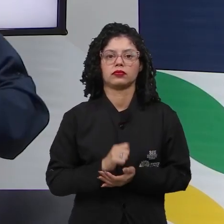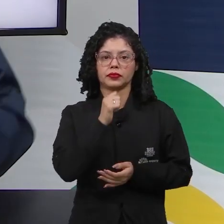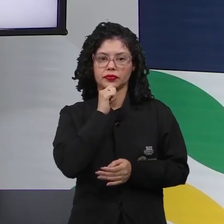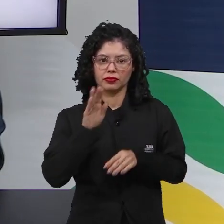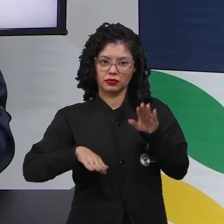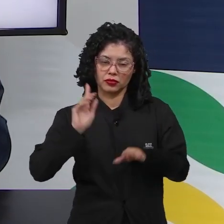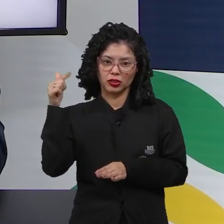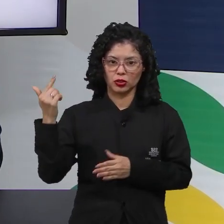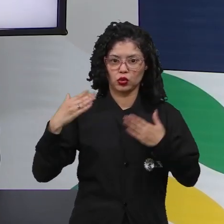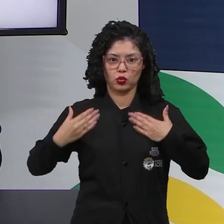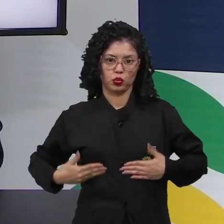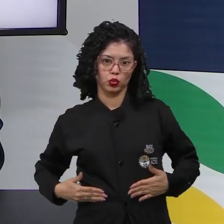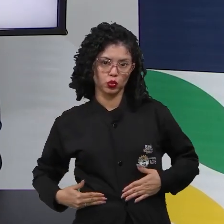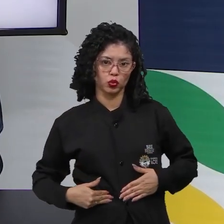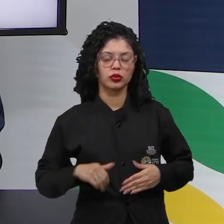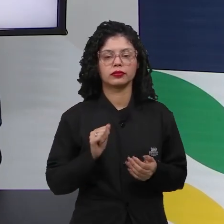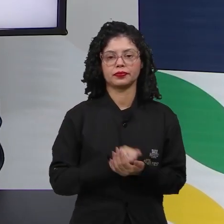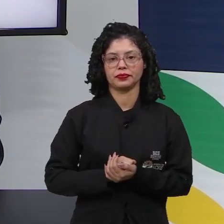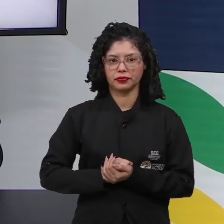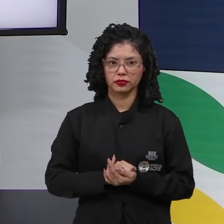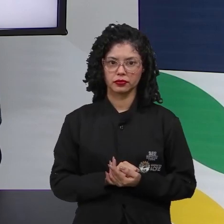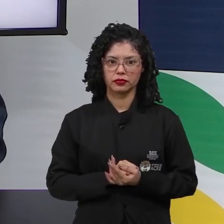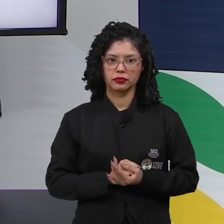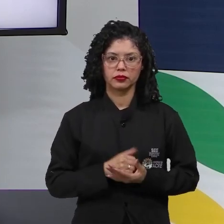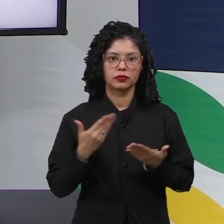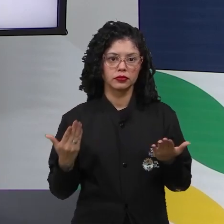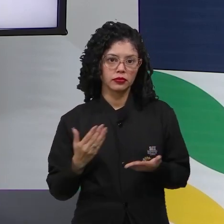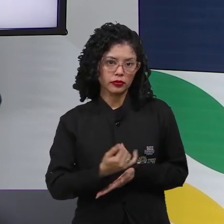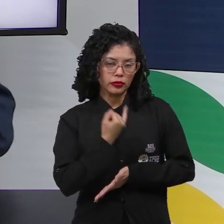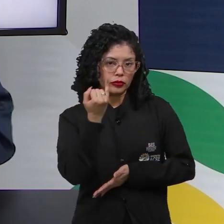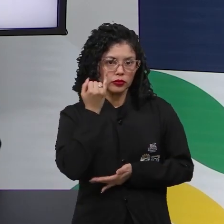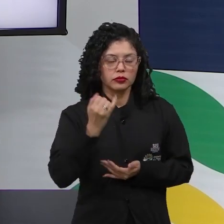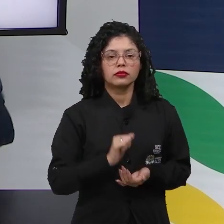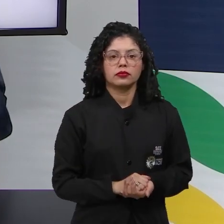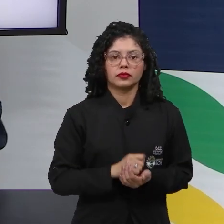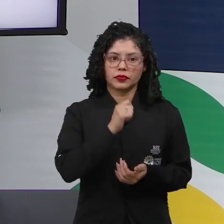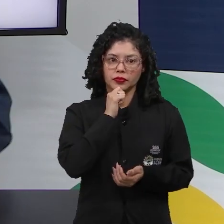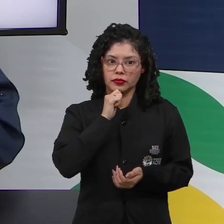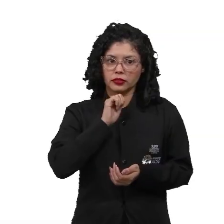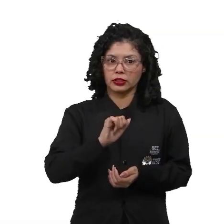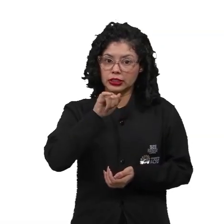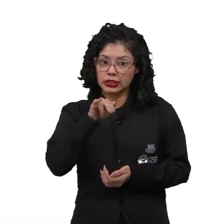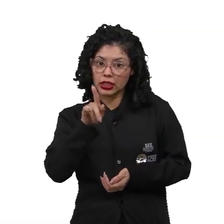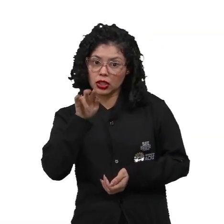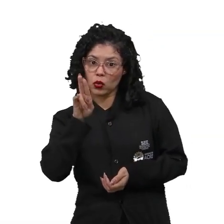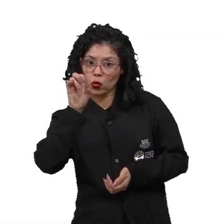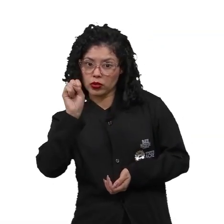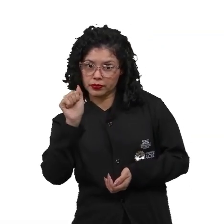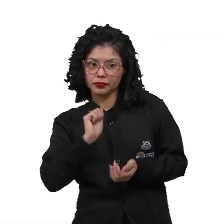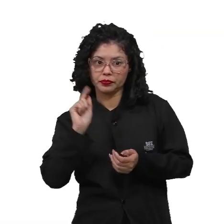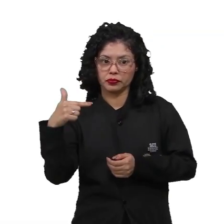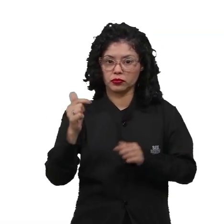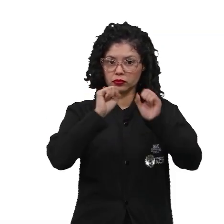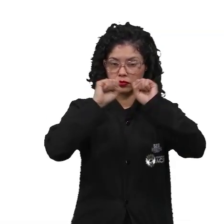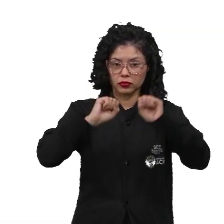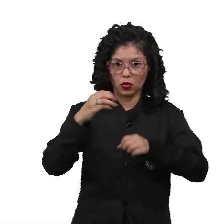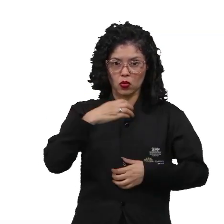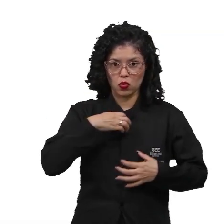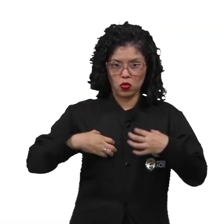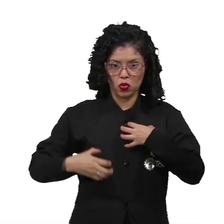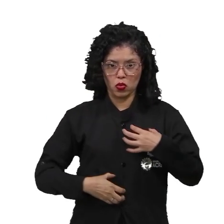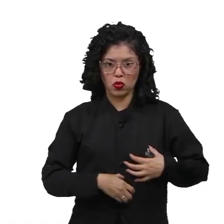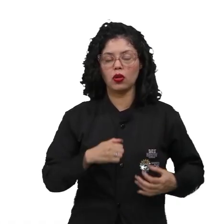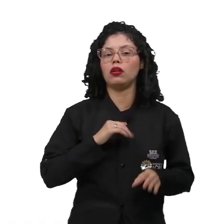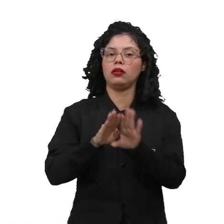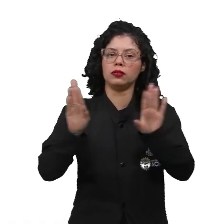virilha, e em outras partes ali do nosso corpo, né? São conhecidos ali como as ínguas. Outro órgão ali,